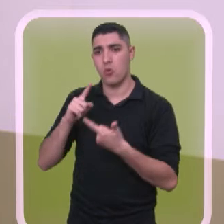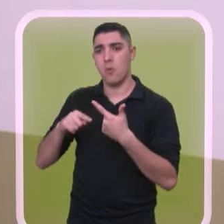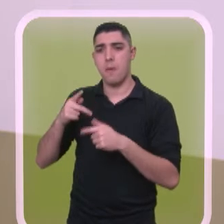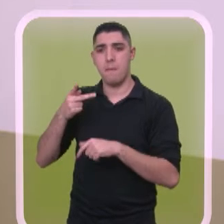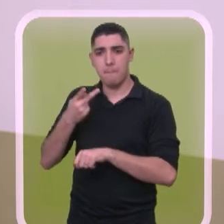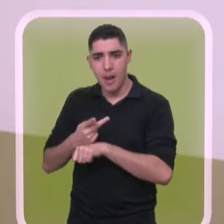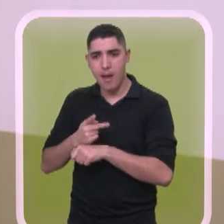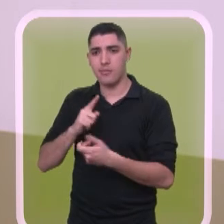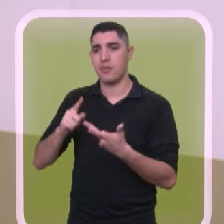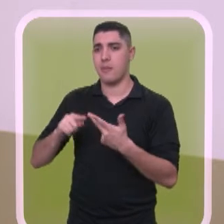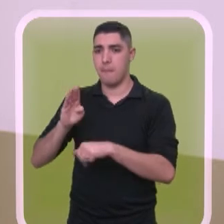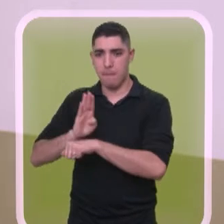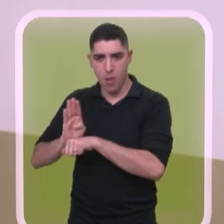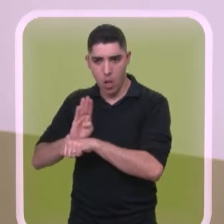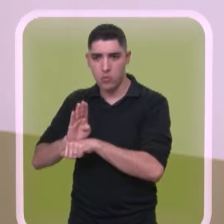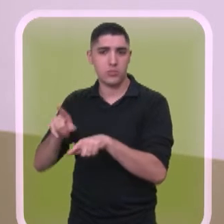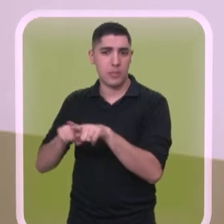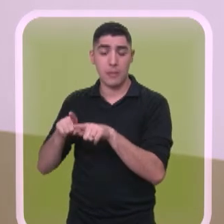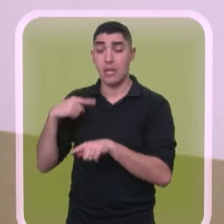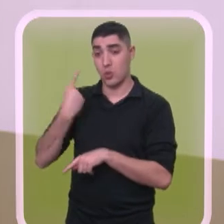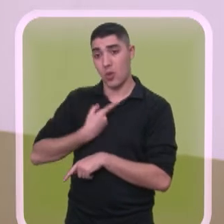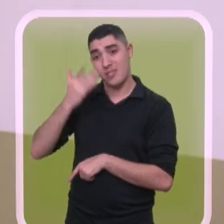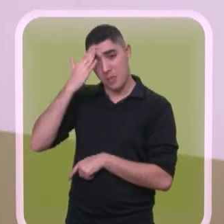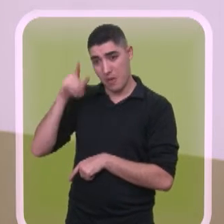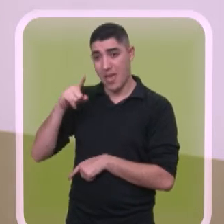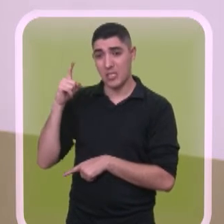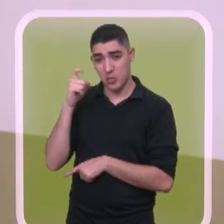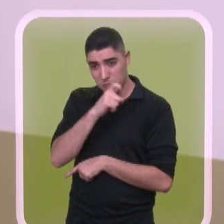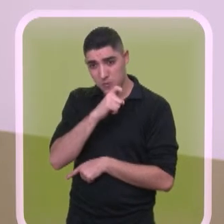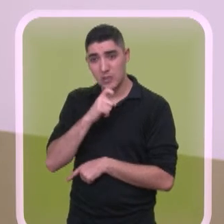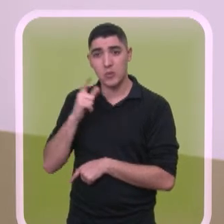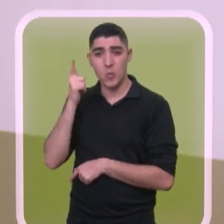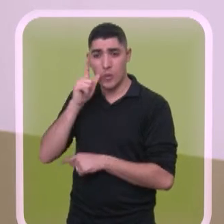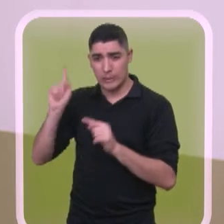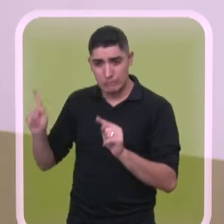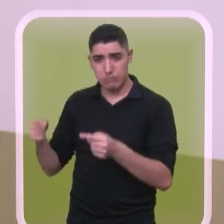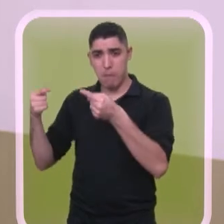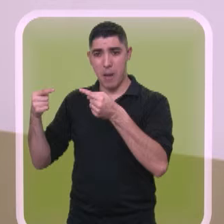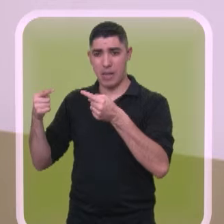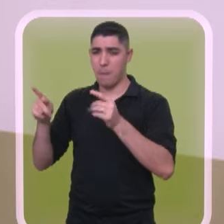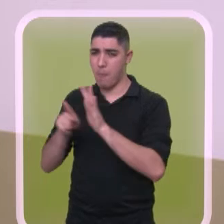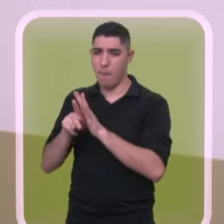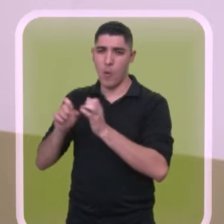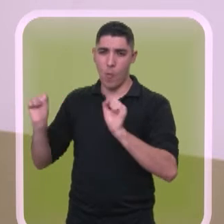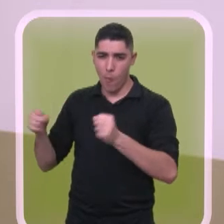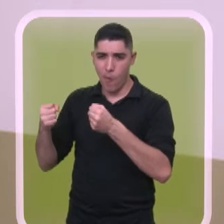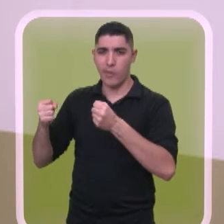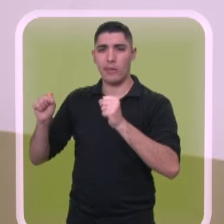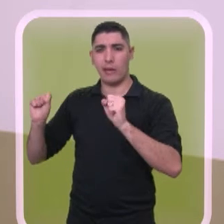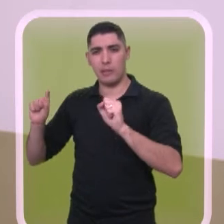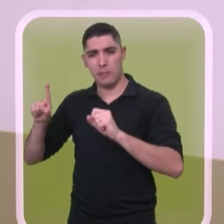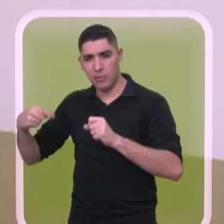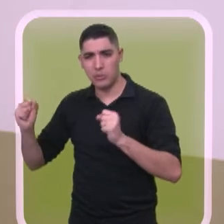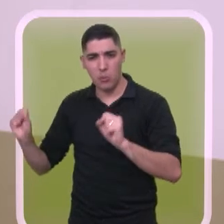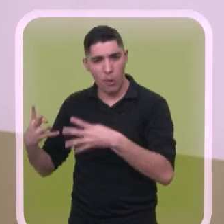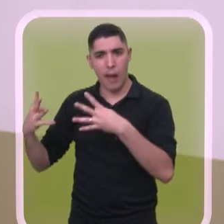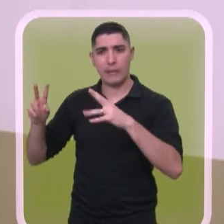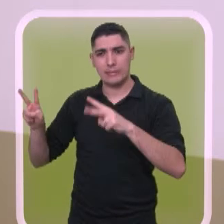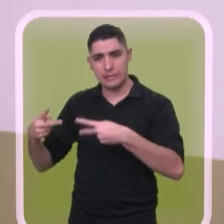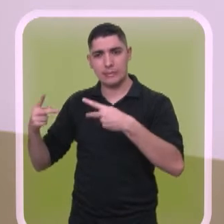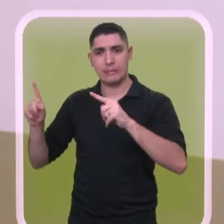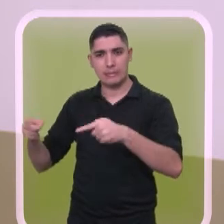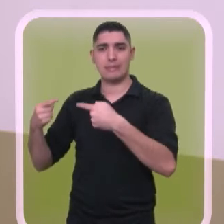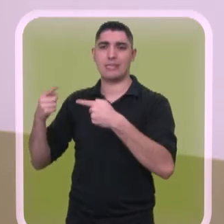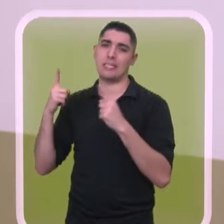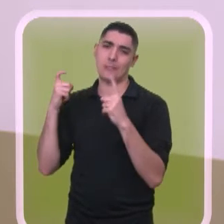bronze, porque a gente sabe quanto é difícil, né, chegar a uma final. Então, que mais para frente,